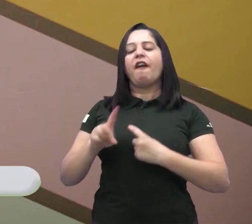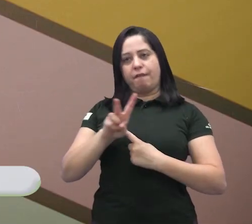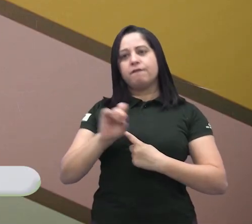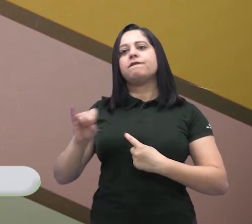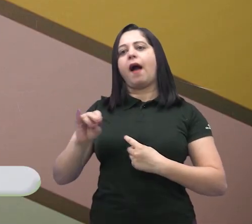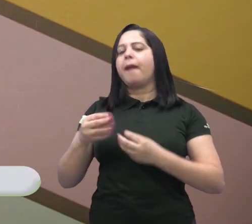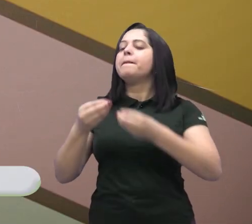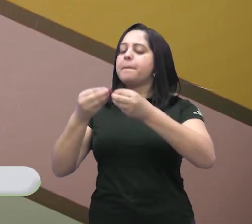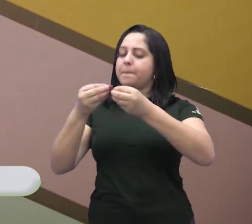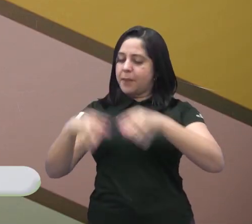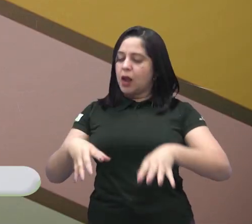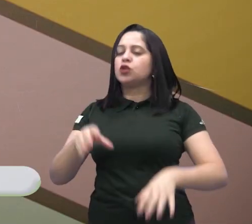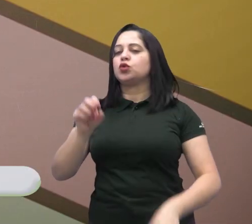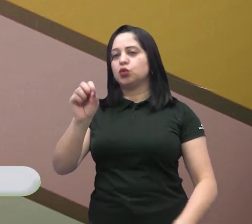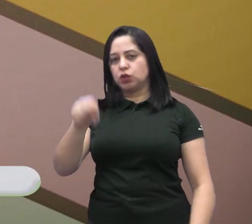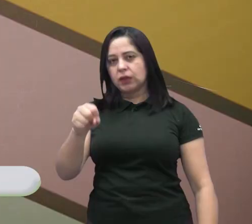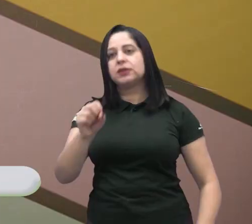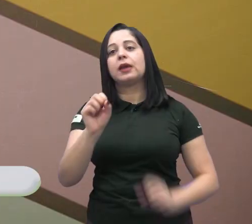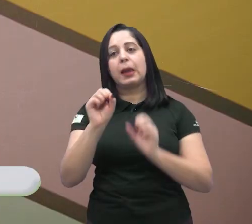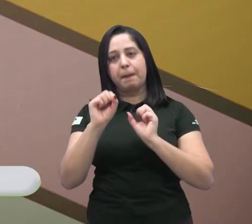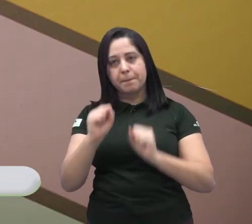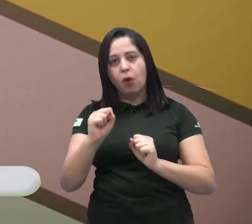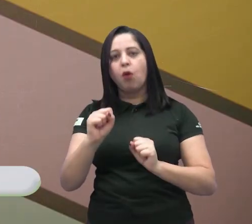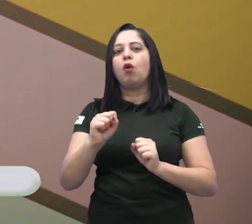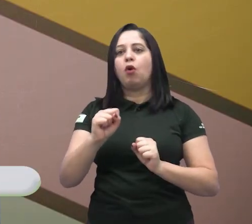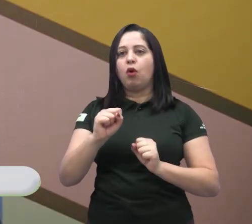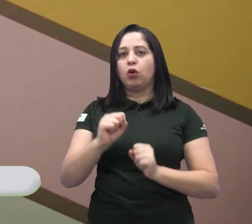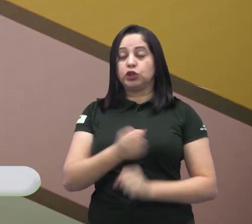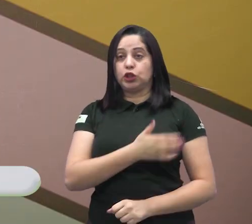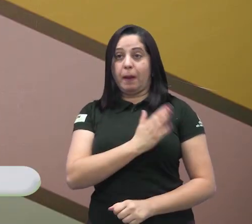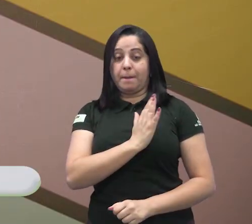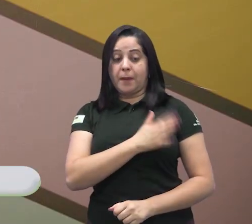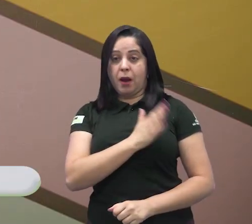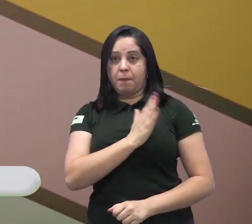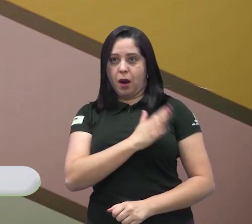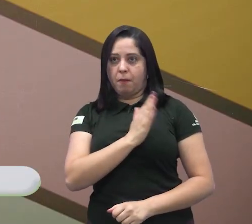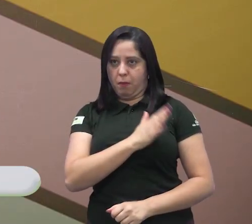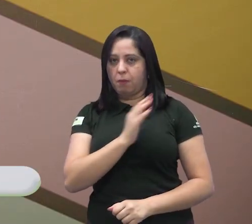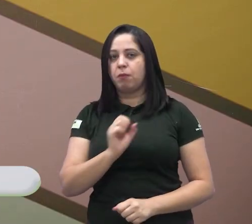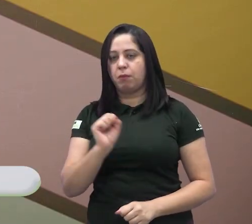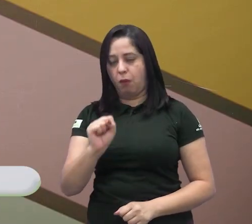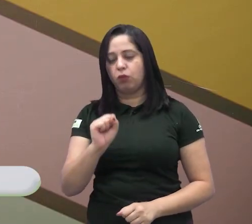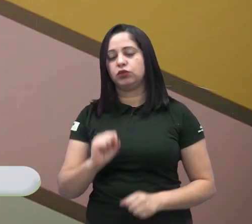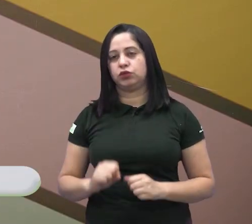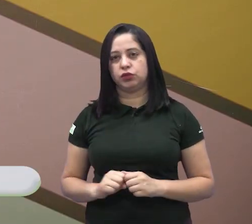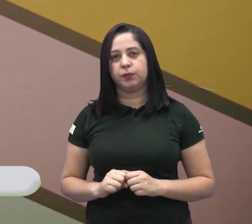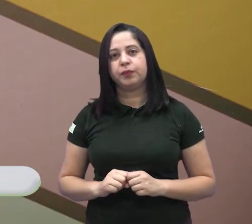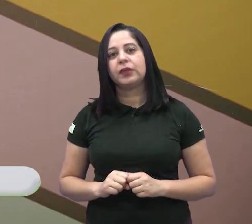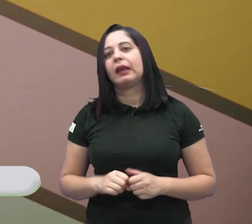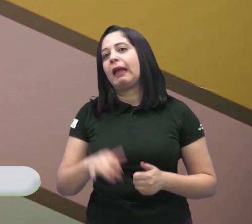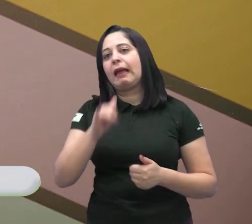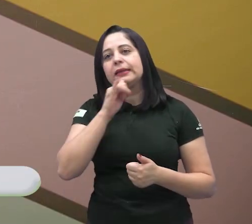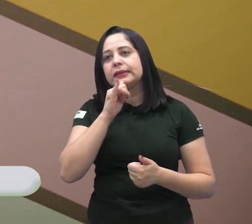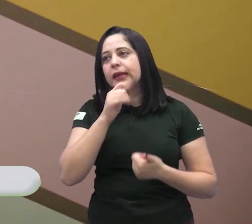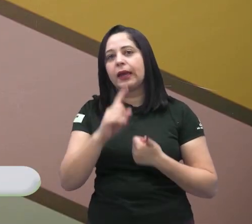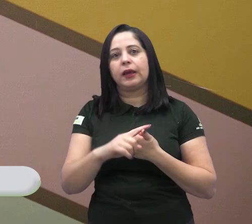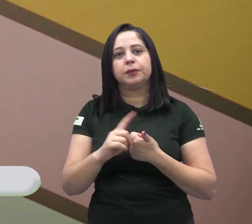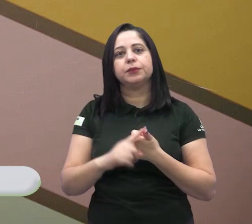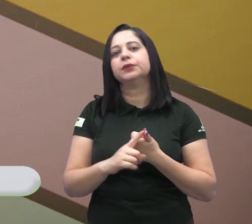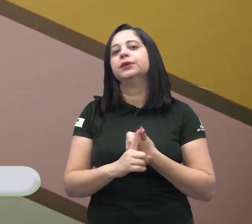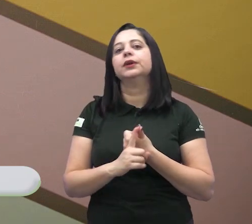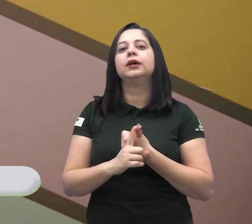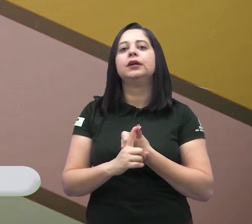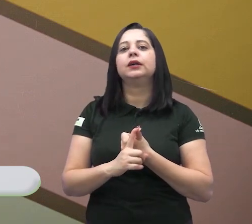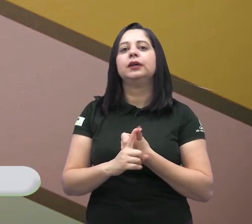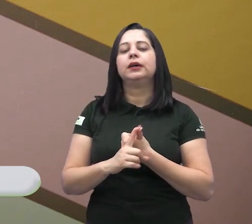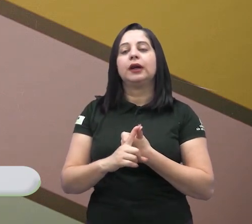periodontal, essas bactérias podem cair na corrente sanguínea e causar problemas à distância, né? Assim como essa